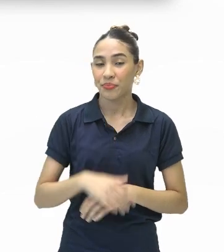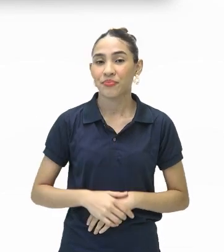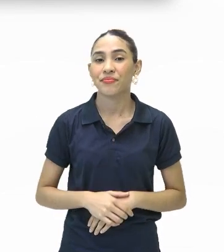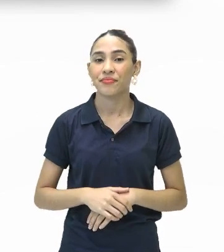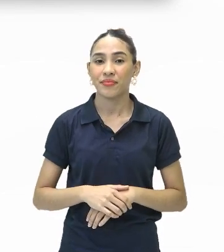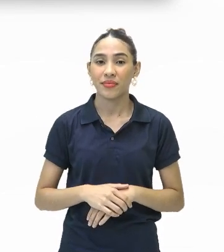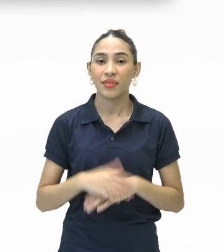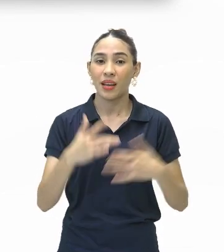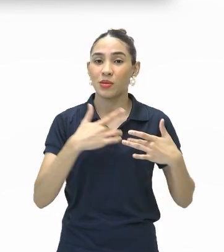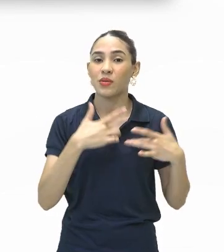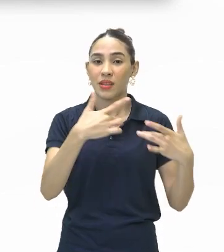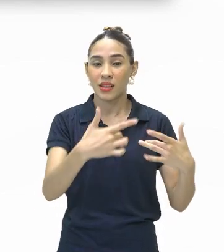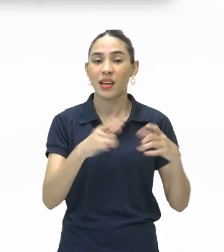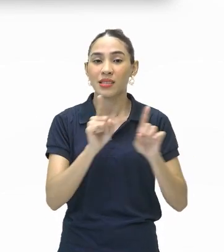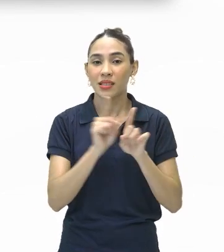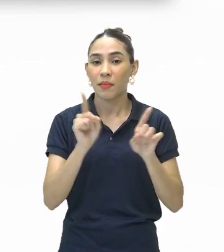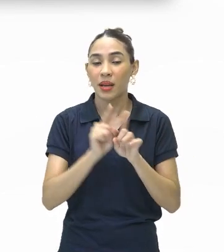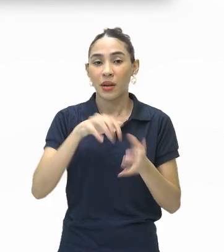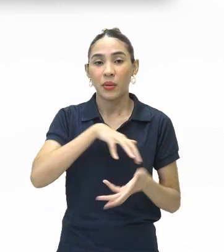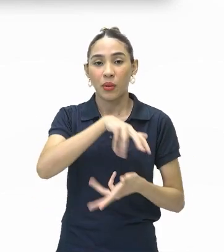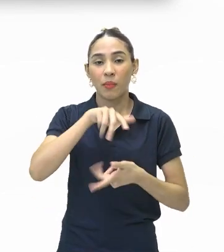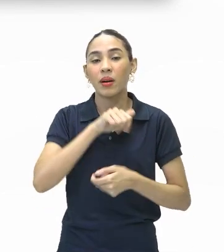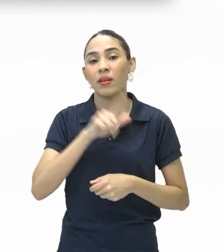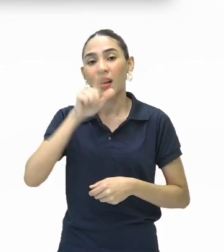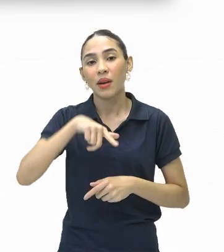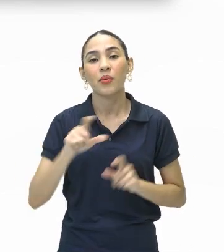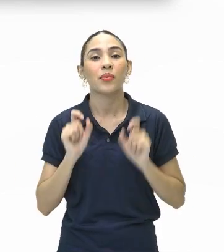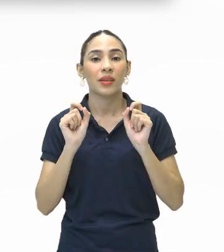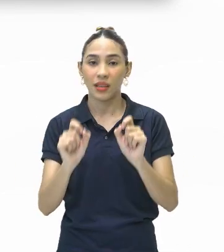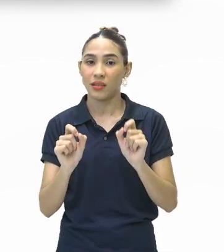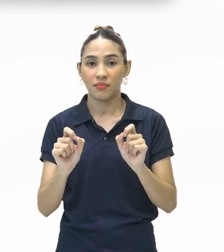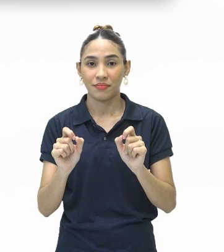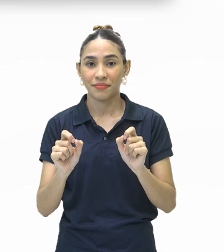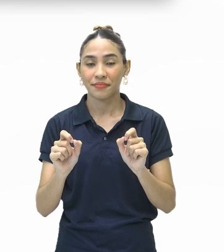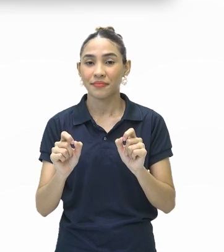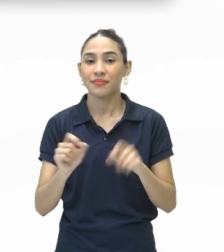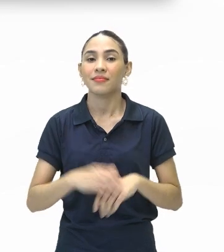A solidariedade global, ela é o que, gente?